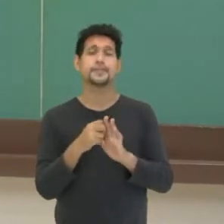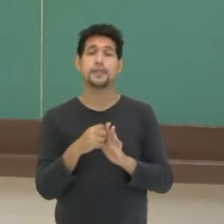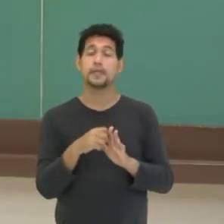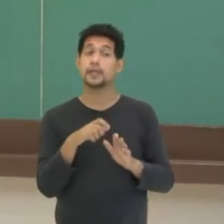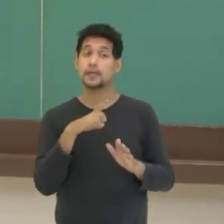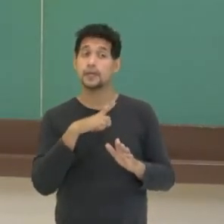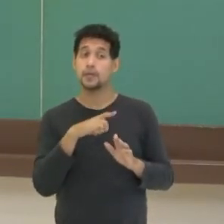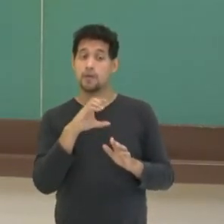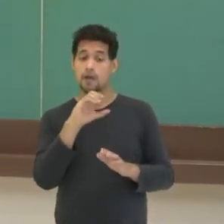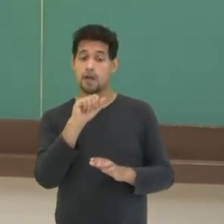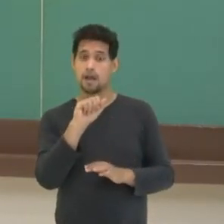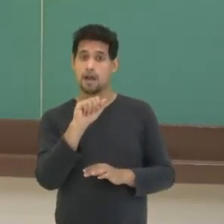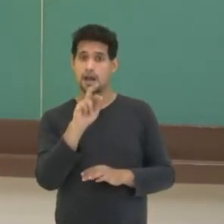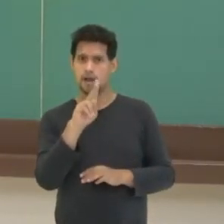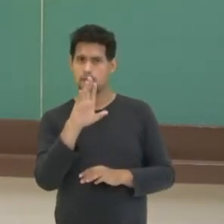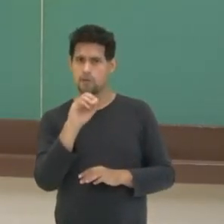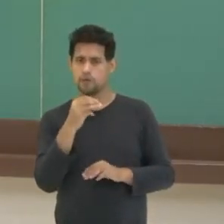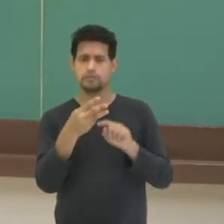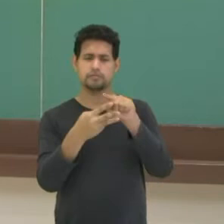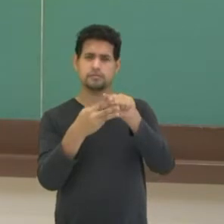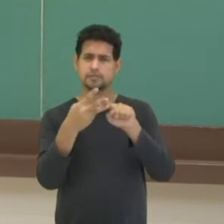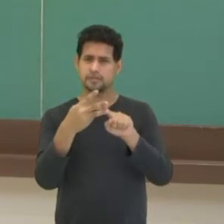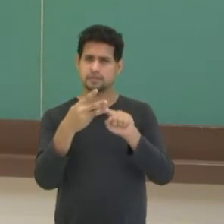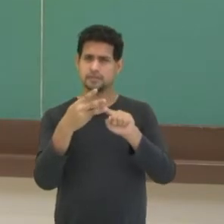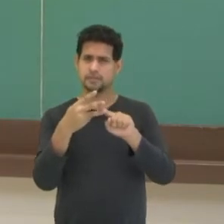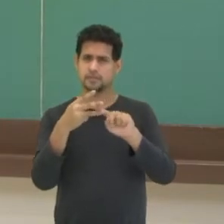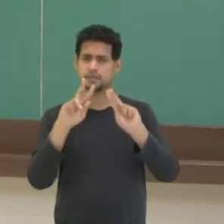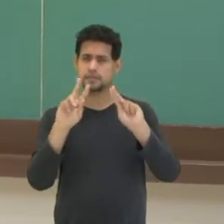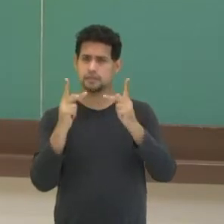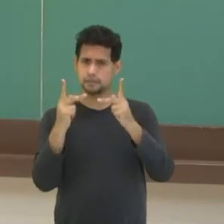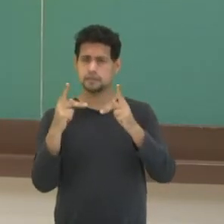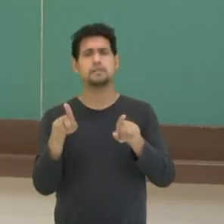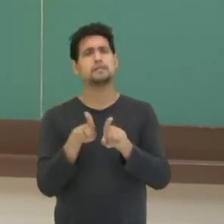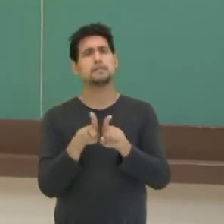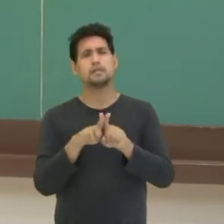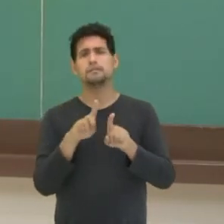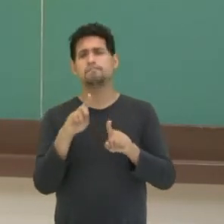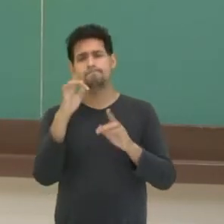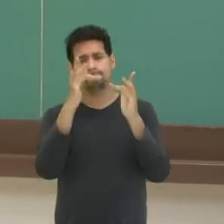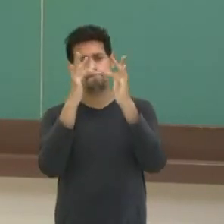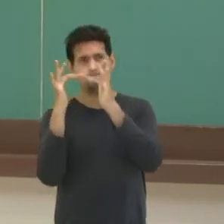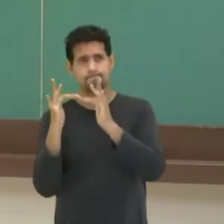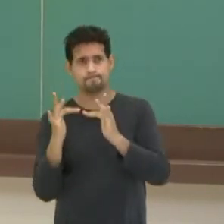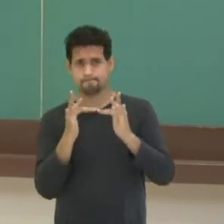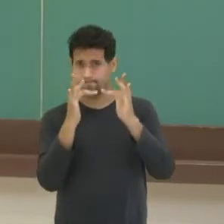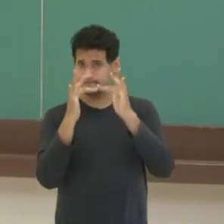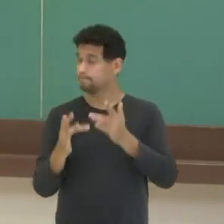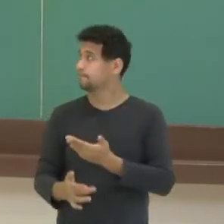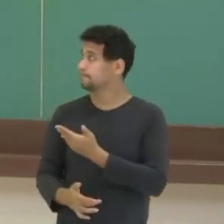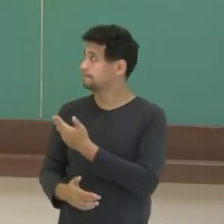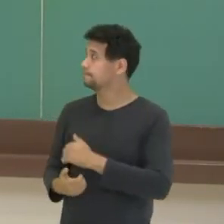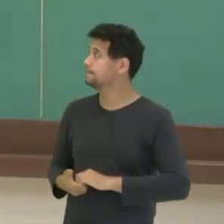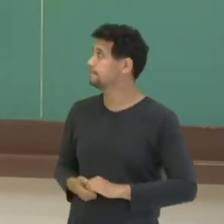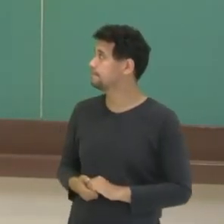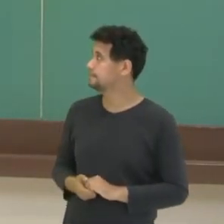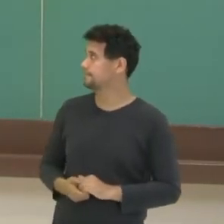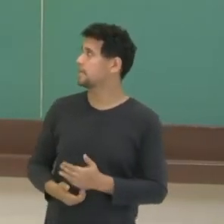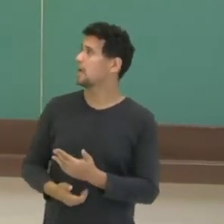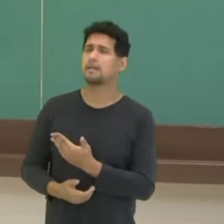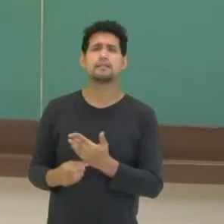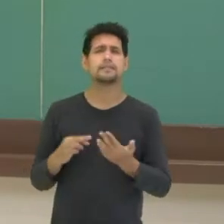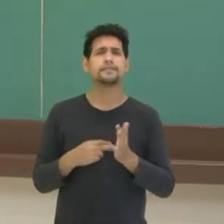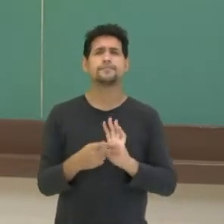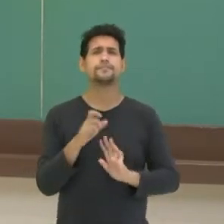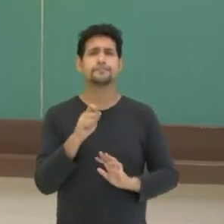ligado com 3 hidrogênios, outro carbono ligado com 2 hidrogênios, ligado com oxigênio e hidrogênio. Aqui nós temos